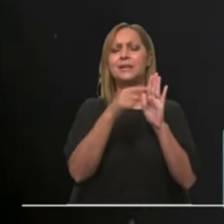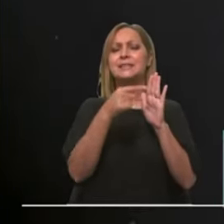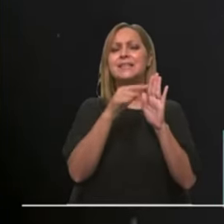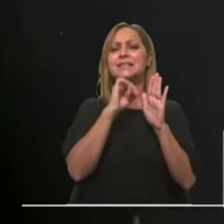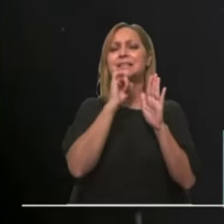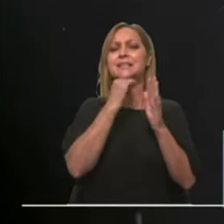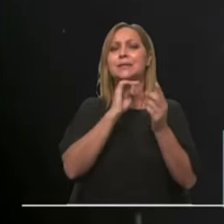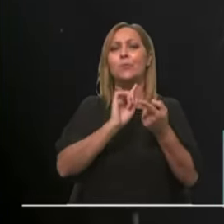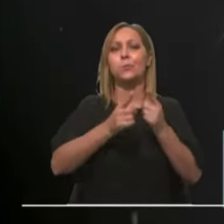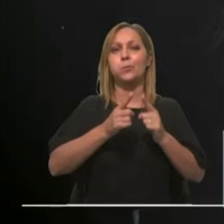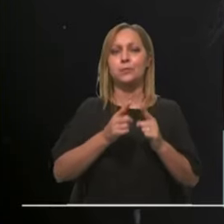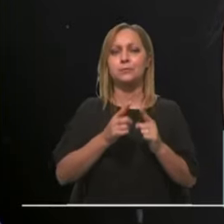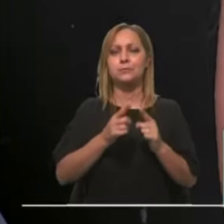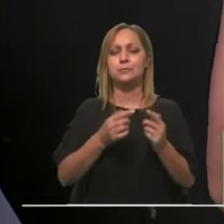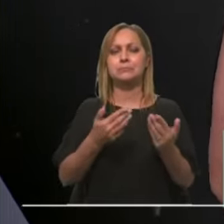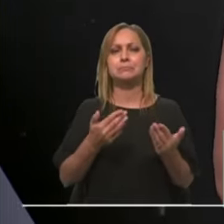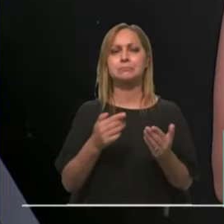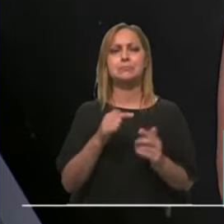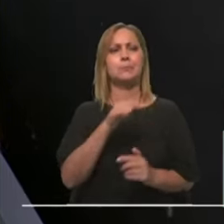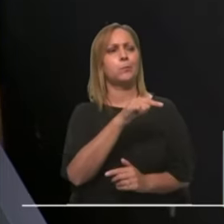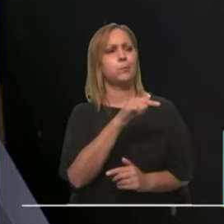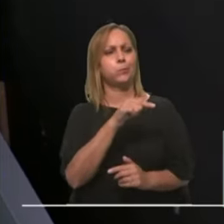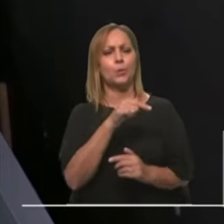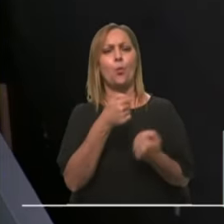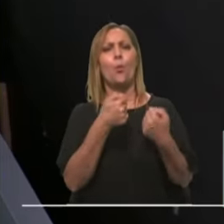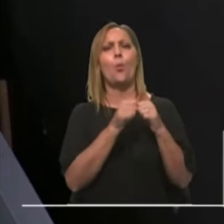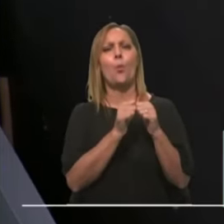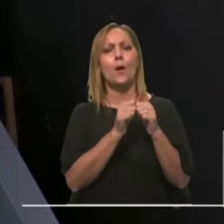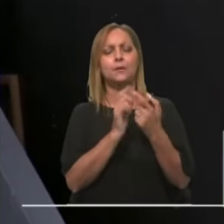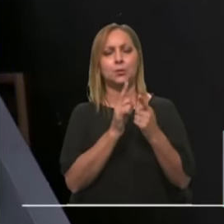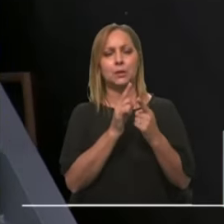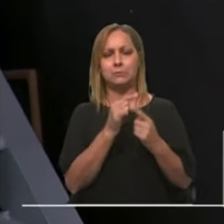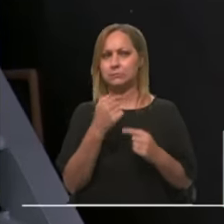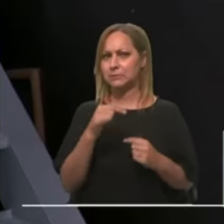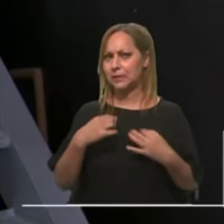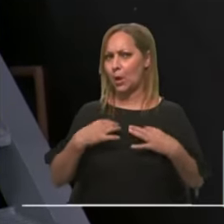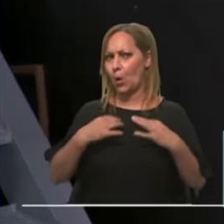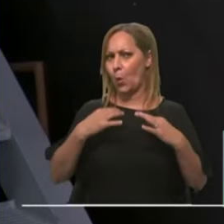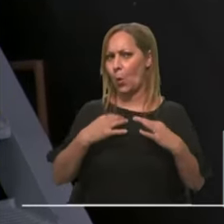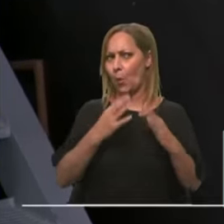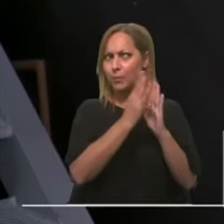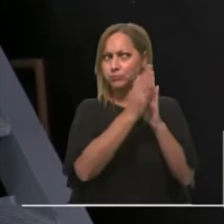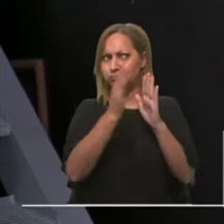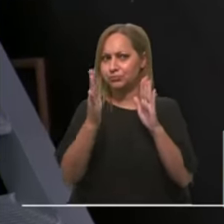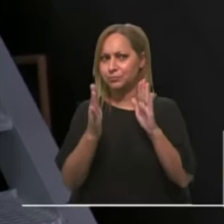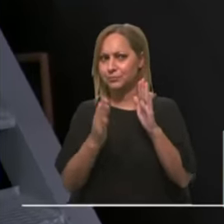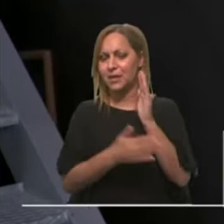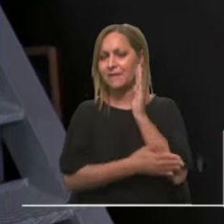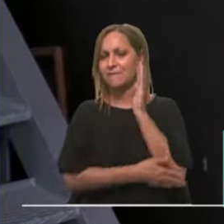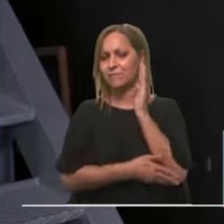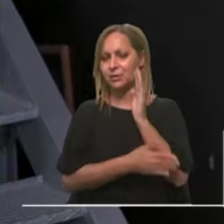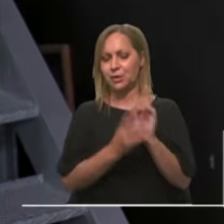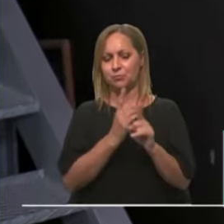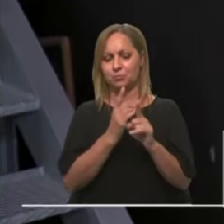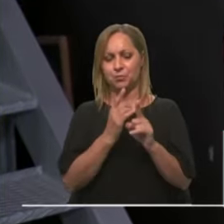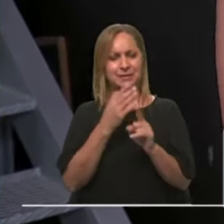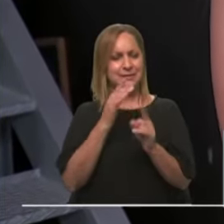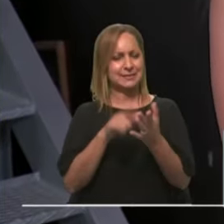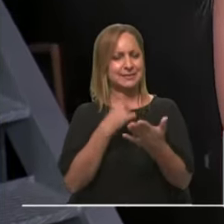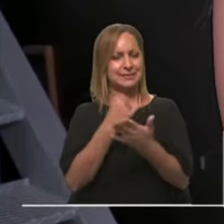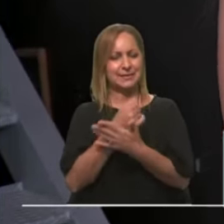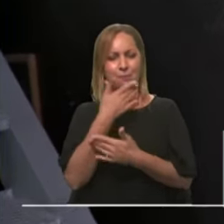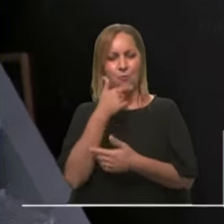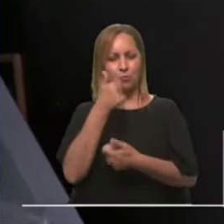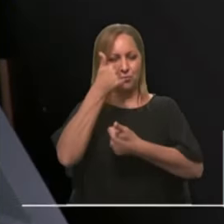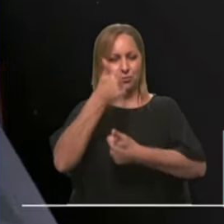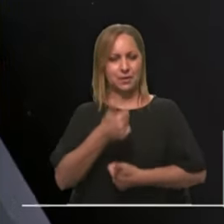João Baião? O que é que ele guarda neste camarim? Será que tem os seus modelitos tão invejados porque ele anda sempre impecável? Os